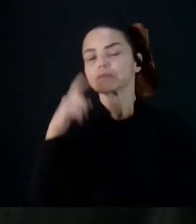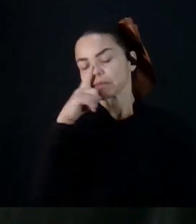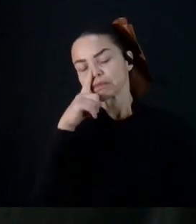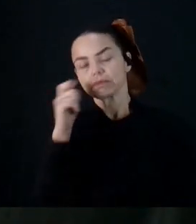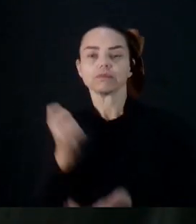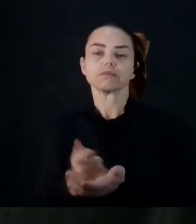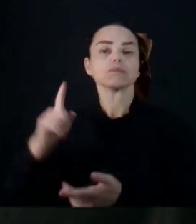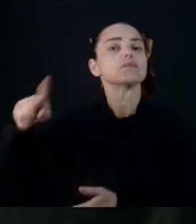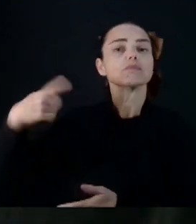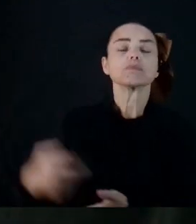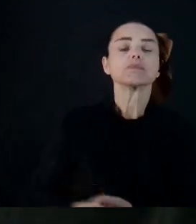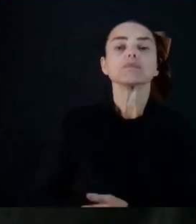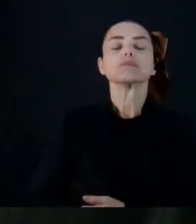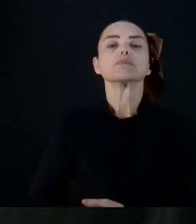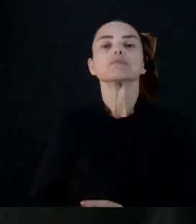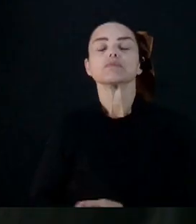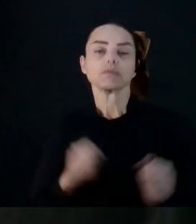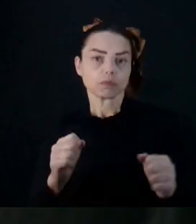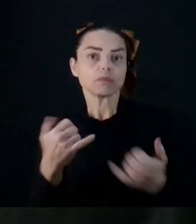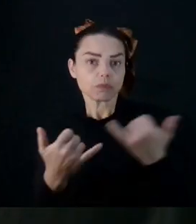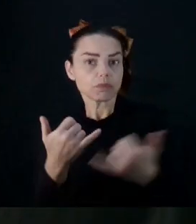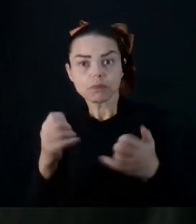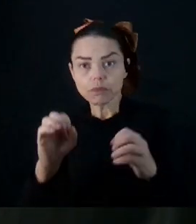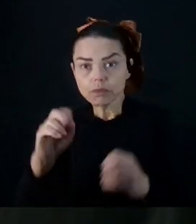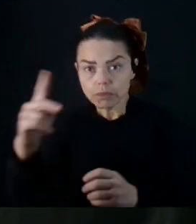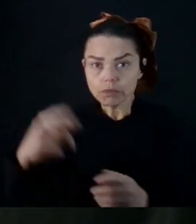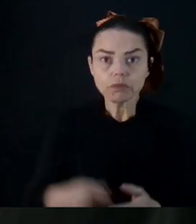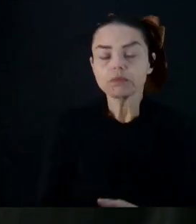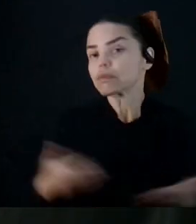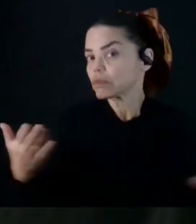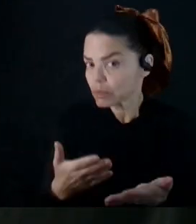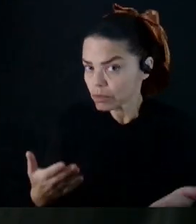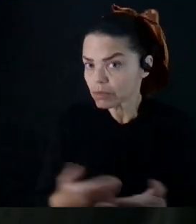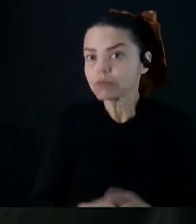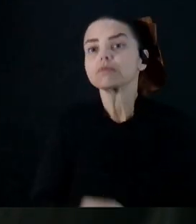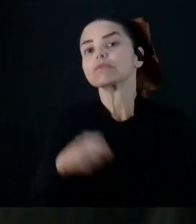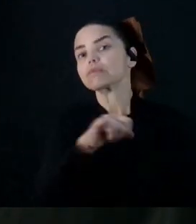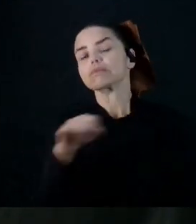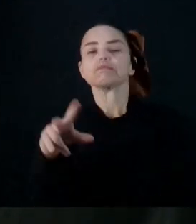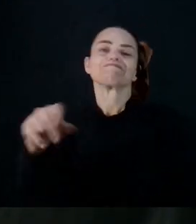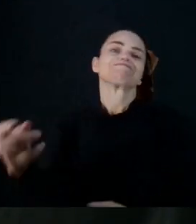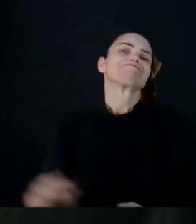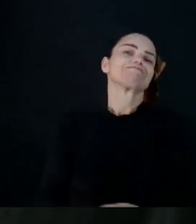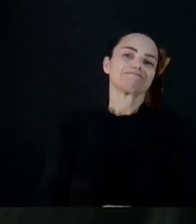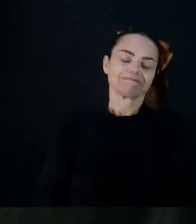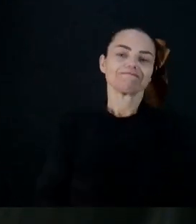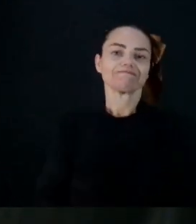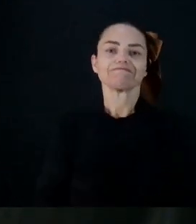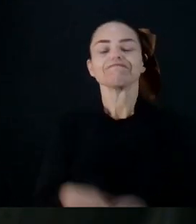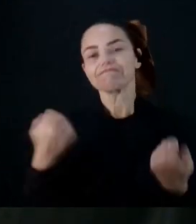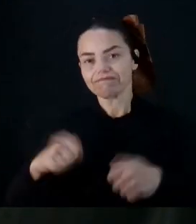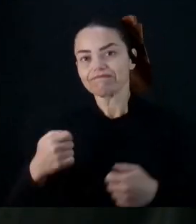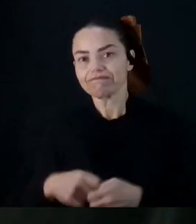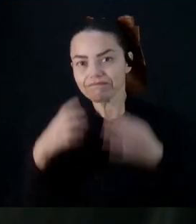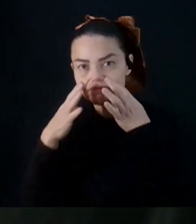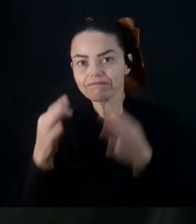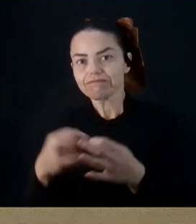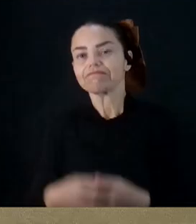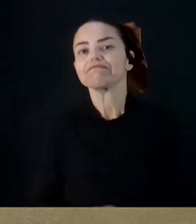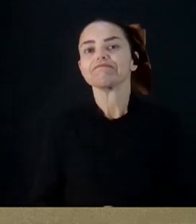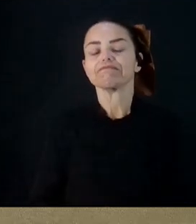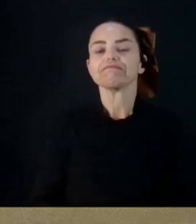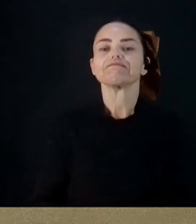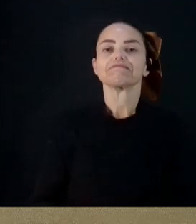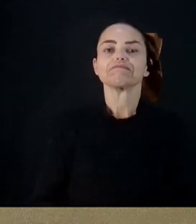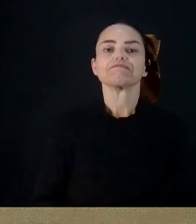entendeu, virou as costas, foi brincar? Beleza. Agora, se não... Aí precisa ter um olhar mais aguçado. Eu acho